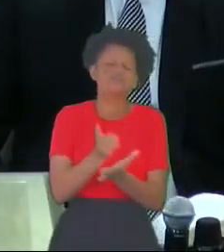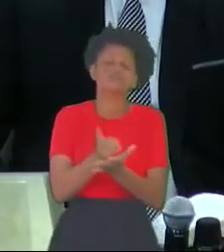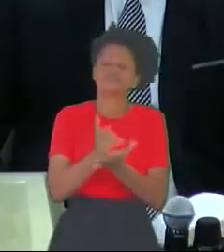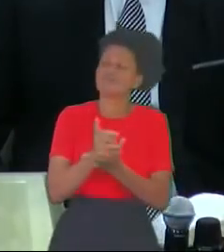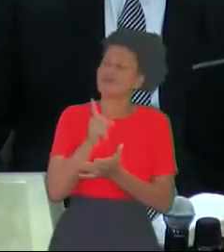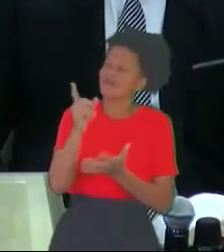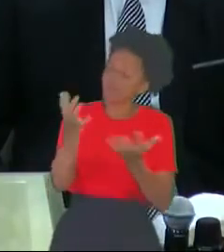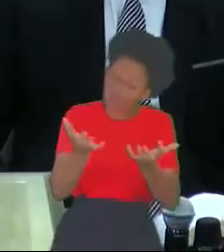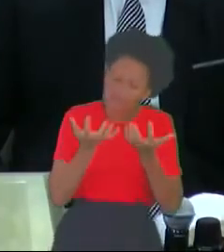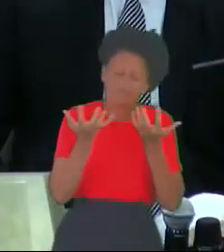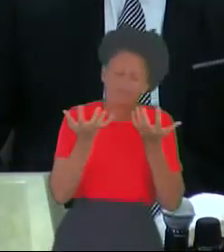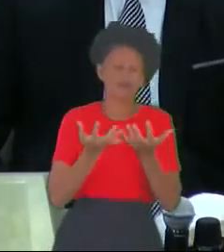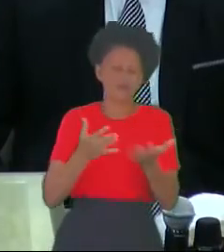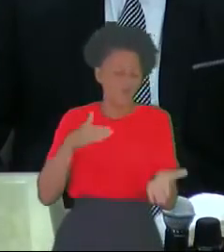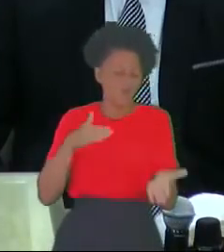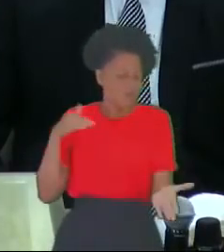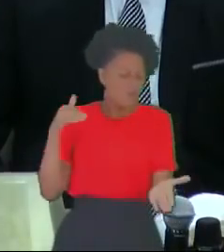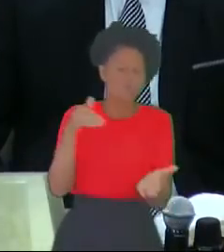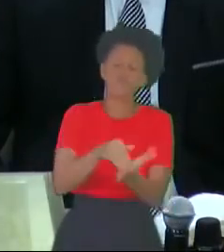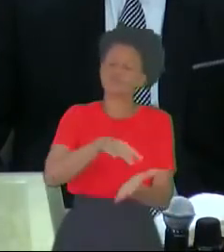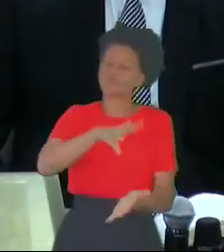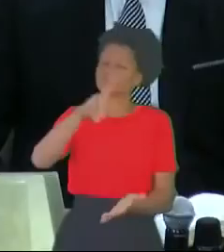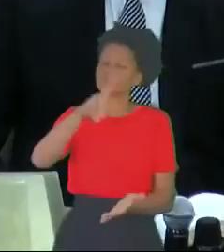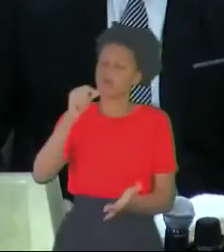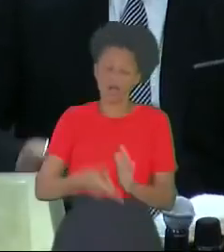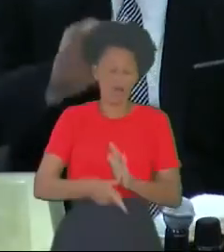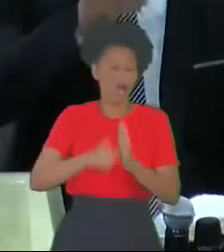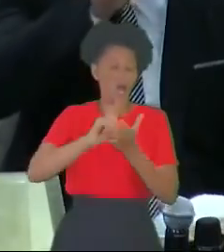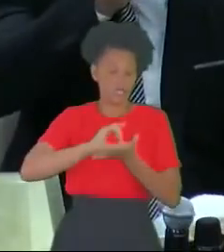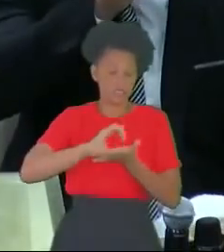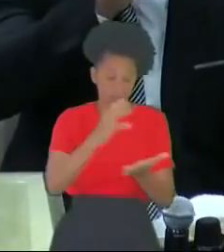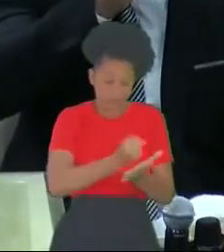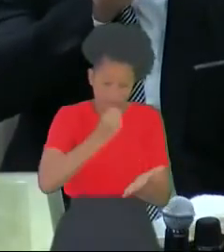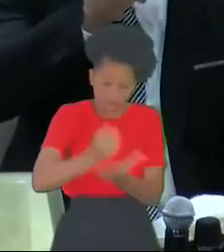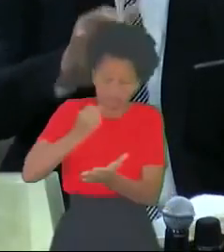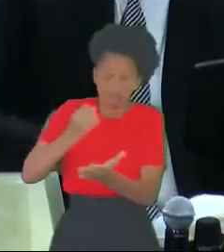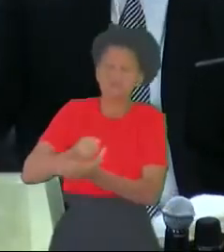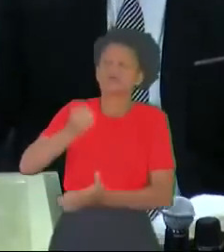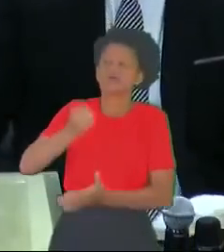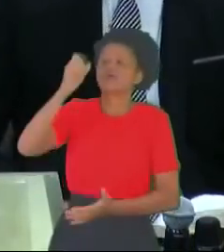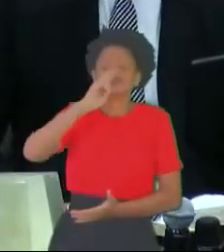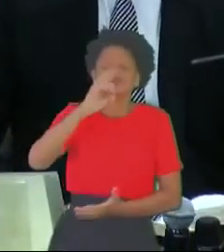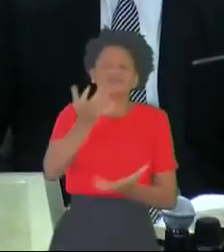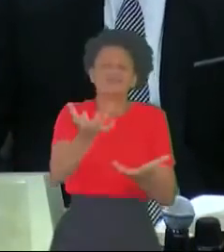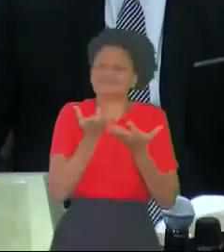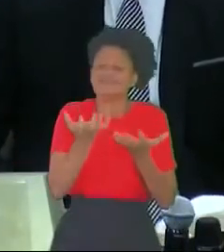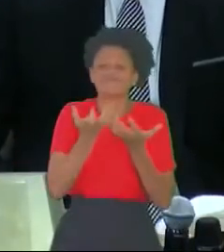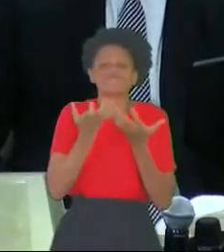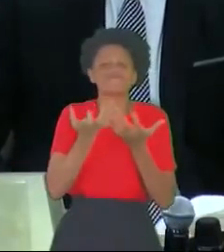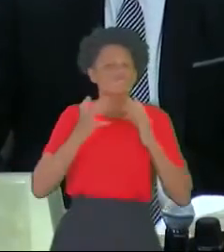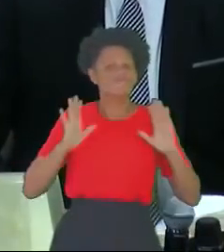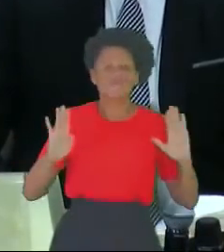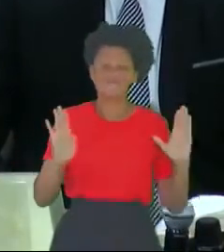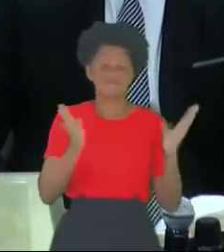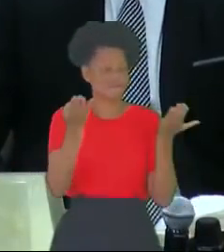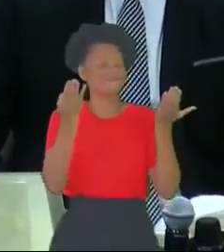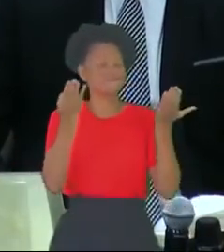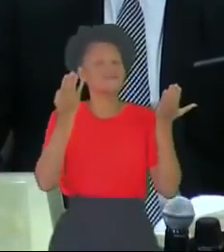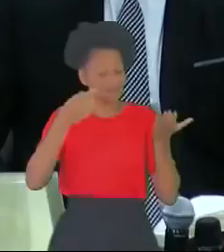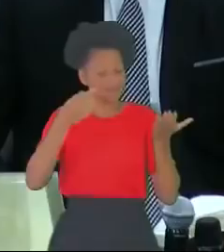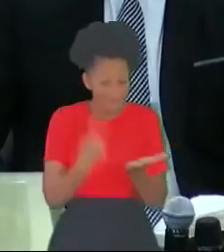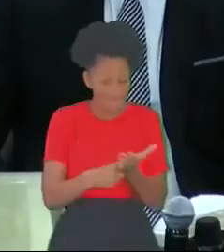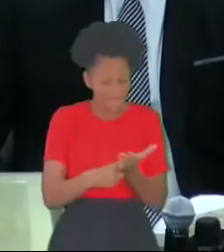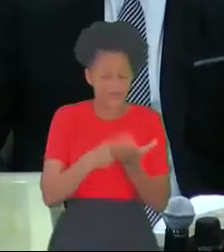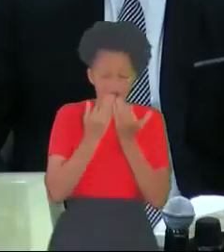festa grande nesses últimos dias. Antes do arrebatamento da igreja, o Senhor quer fazer uma grande festa. O Senhor quer fazer um grande banquete nas